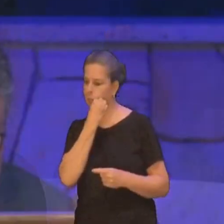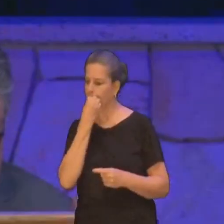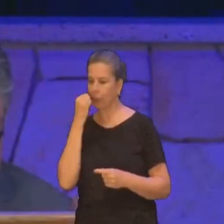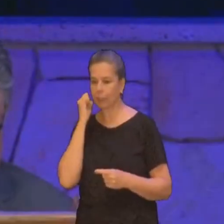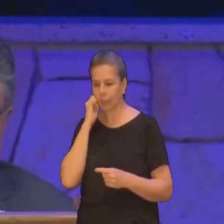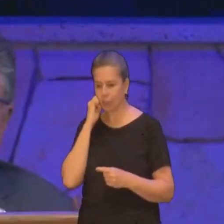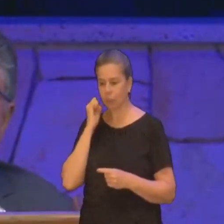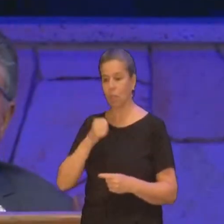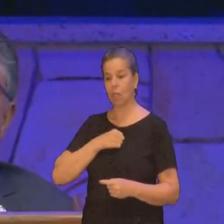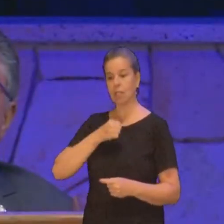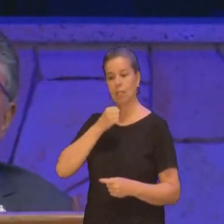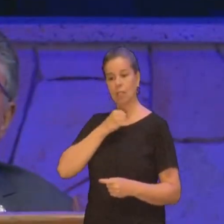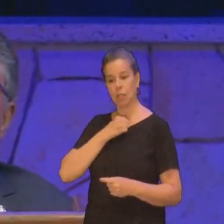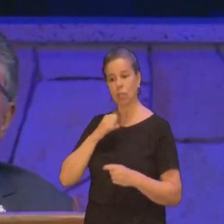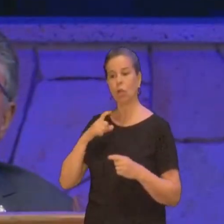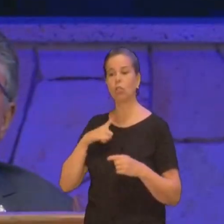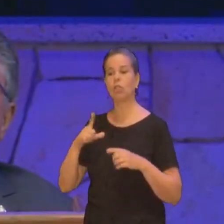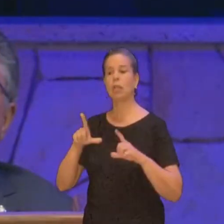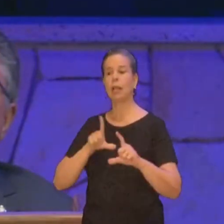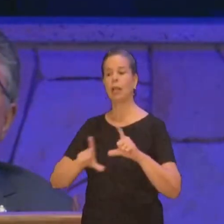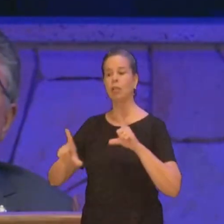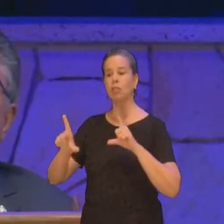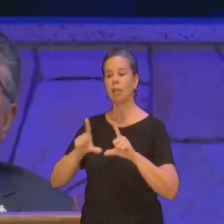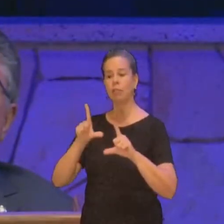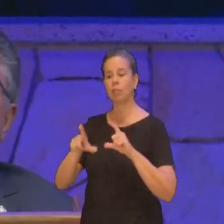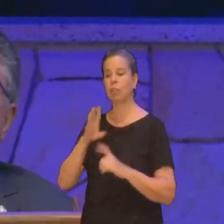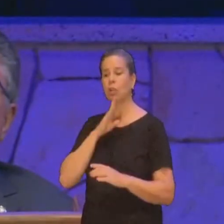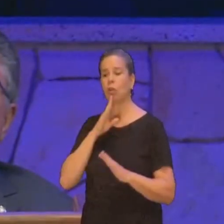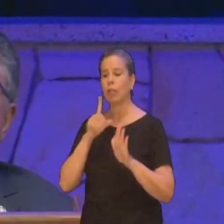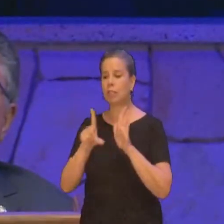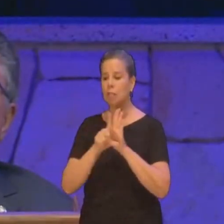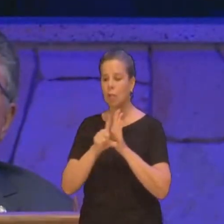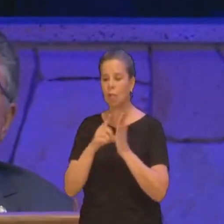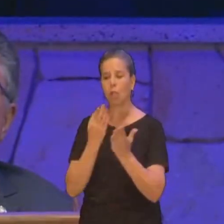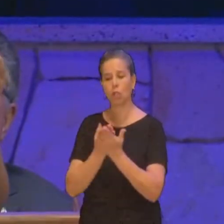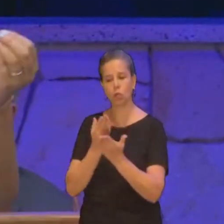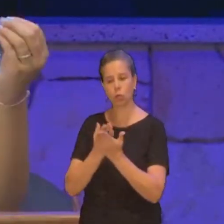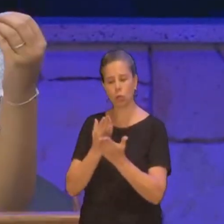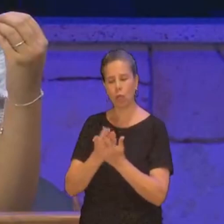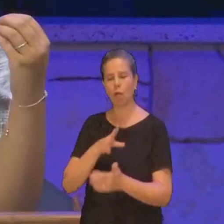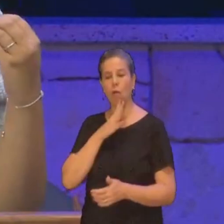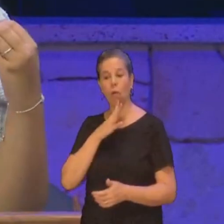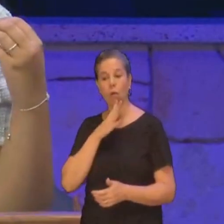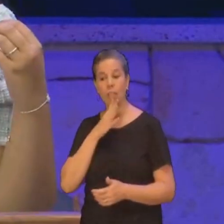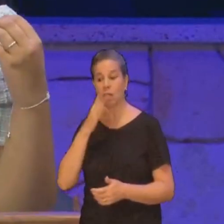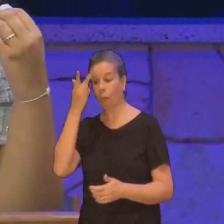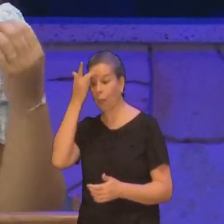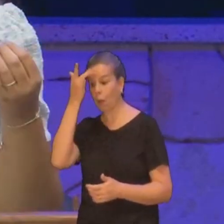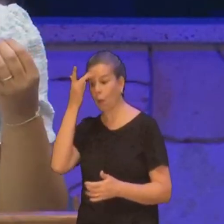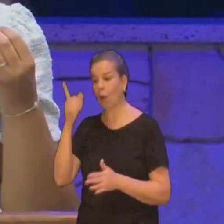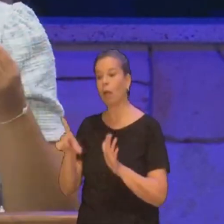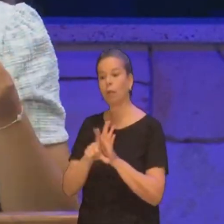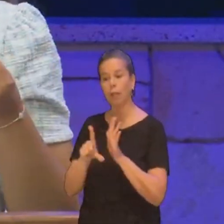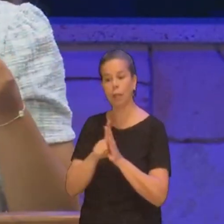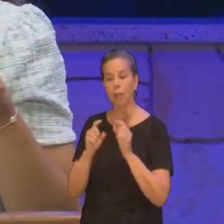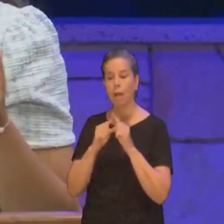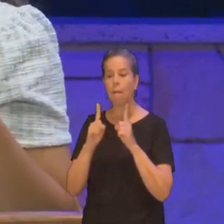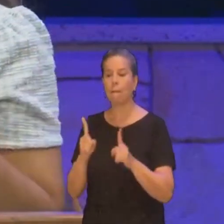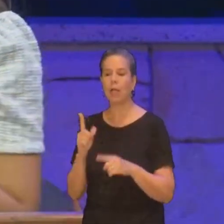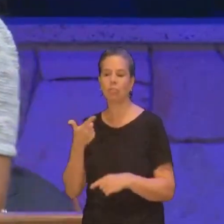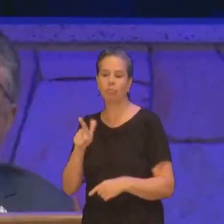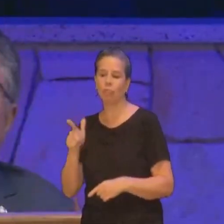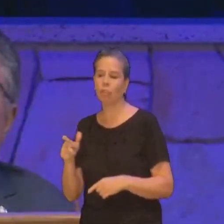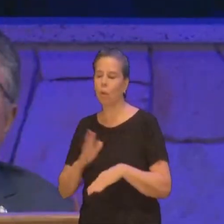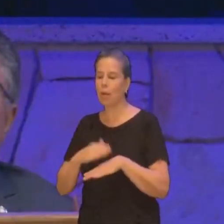levitas eram conhecedores da lei. Eles estudavam, eles sabiam recitar a lei, mas eles não tinham aquilo que mais importava,